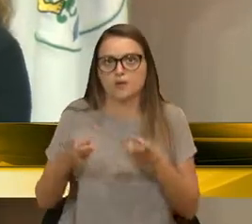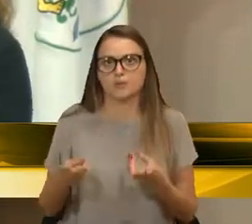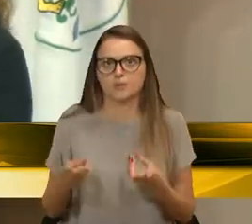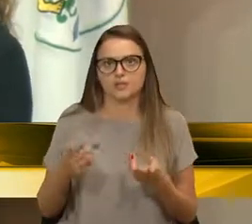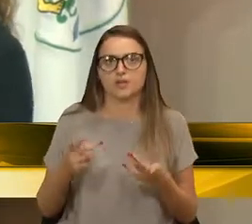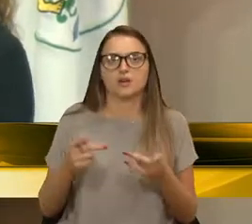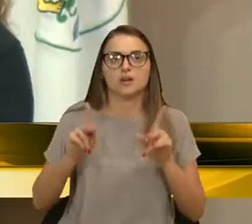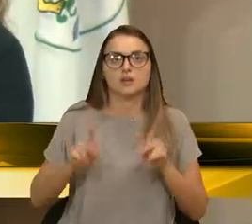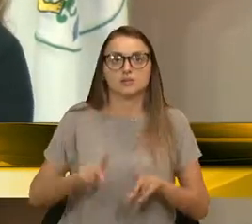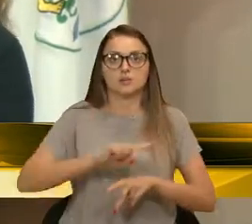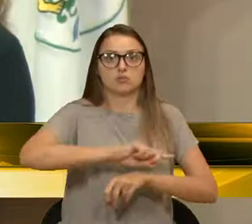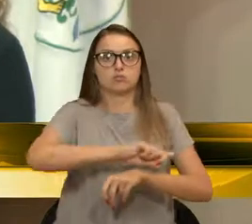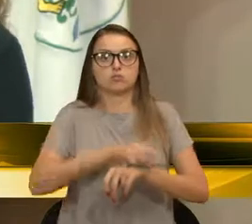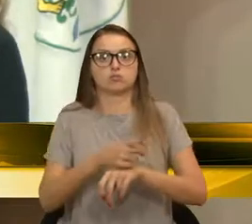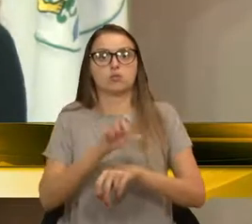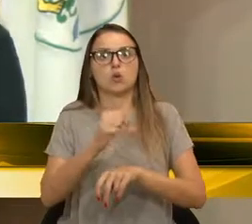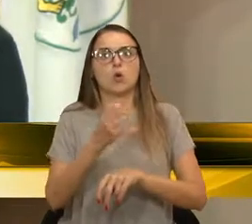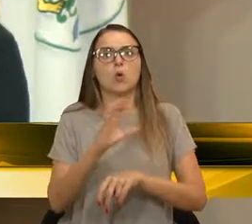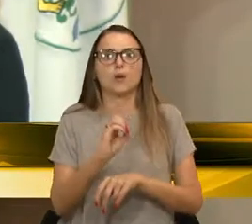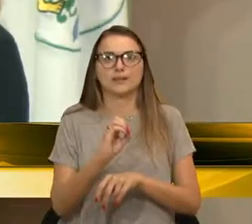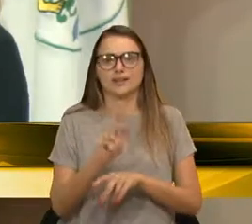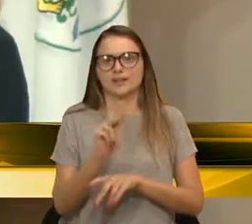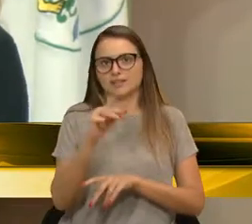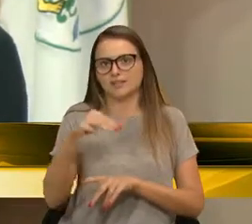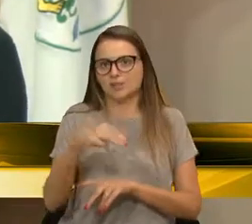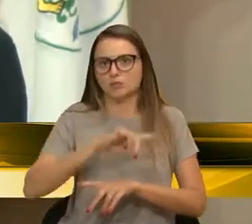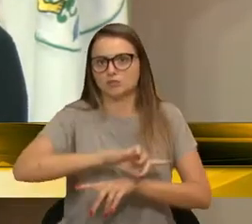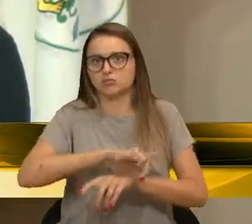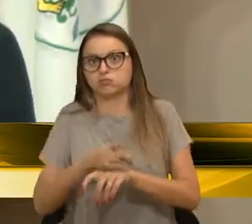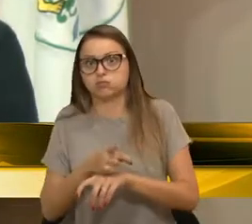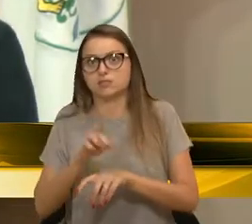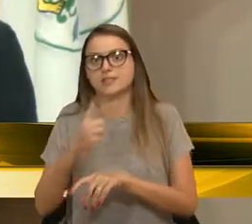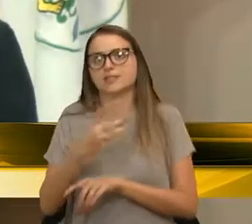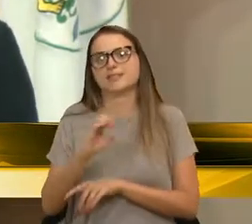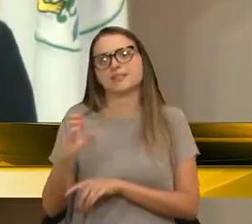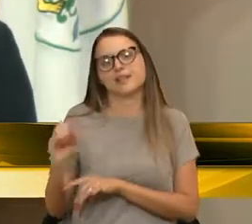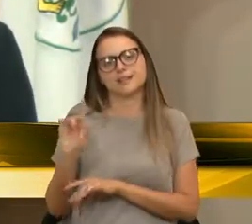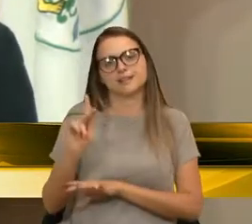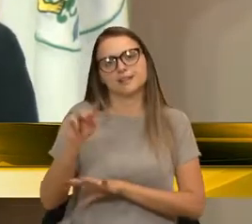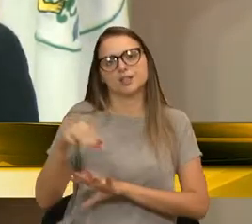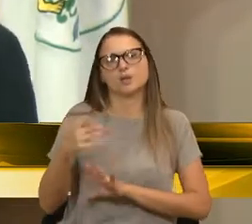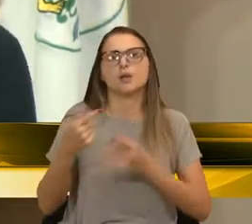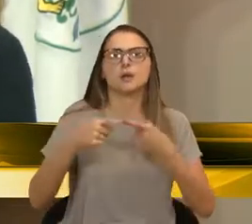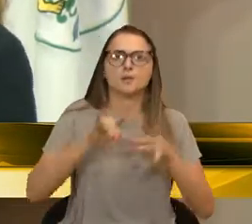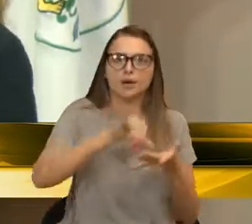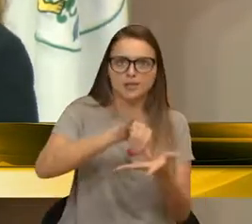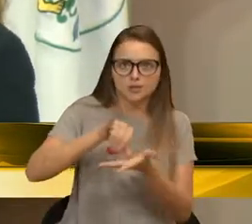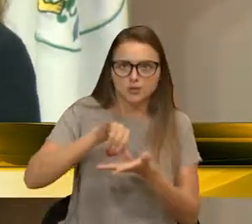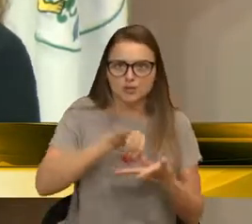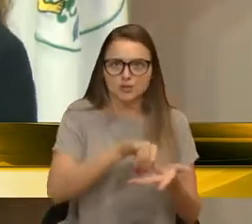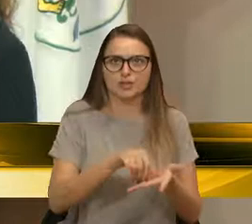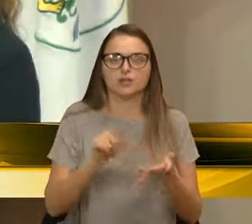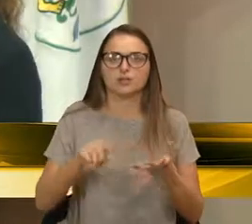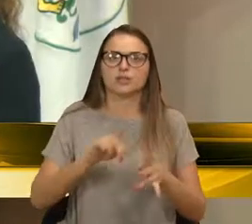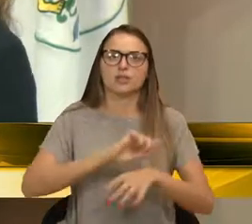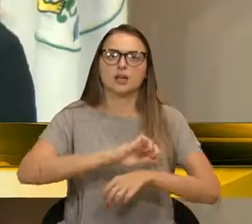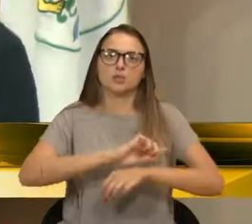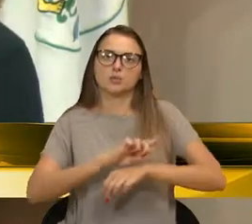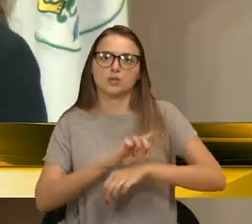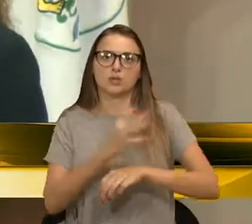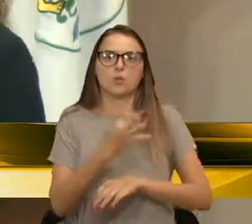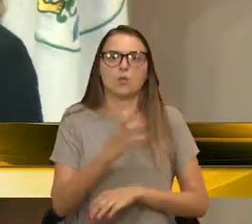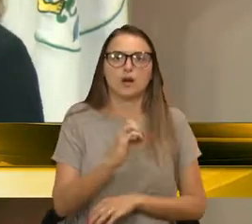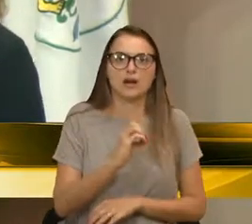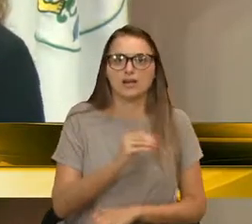anda 80, 100 km por hora, você coloca em risco a vida do ciclista. Mas nas regiões centrais, onde a velocidade é entre 40, no